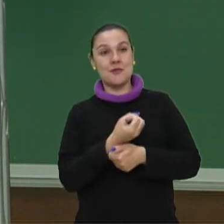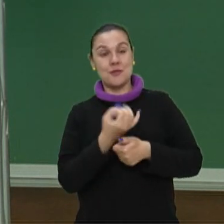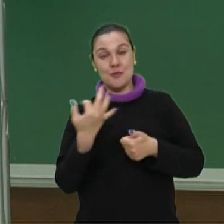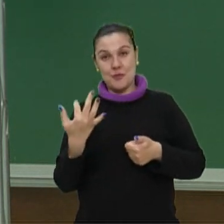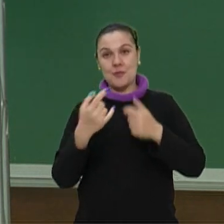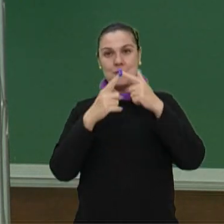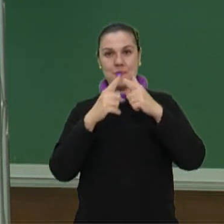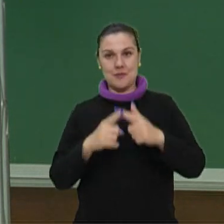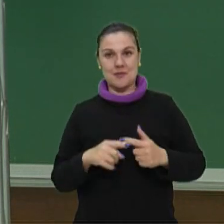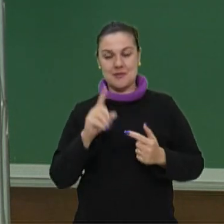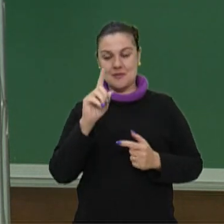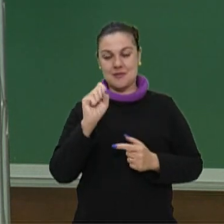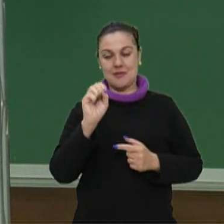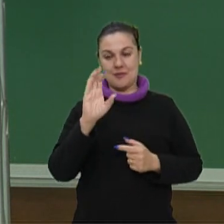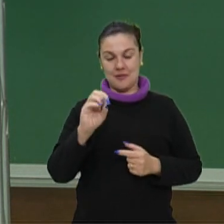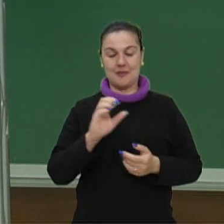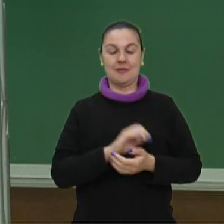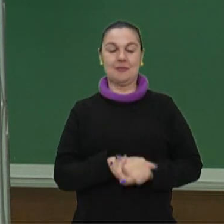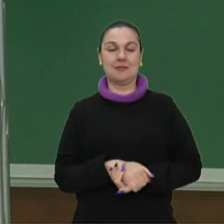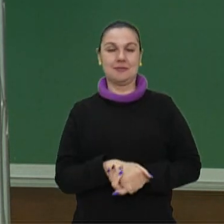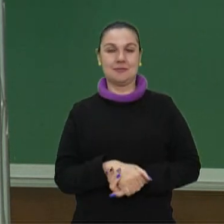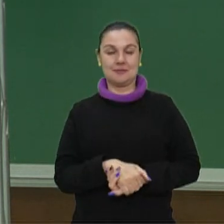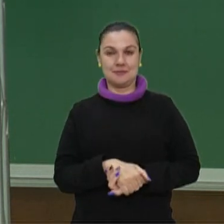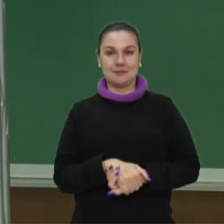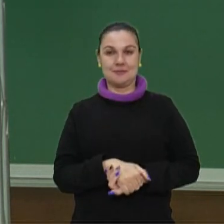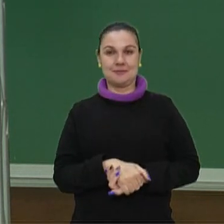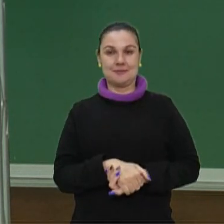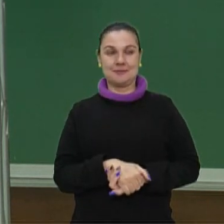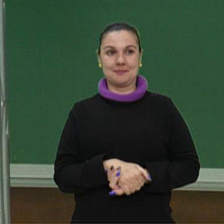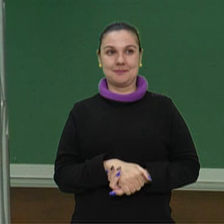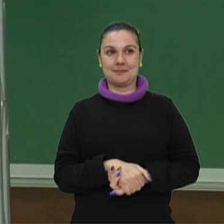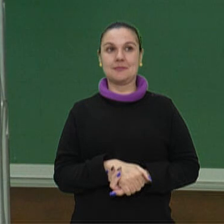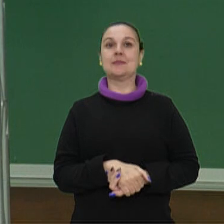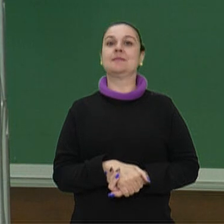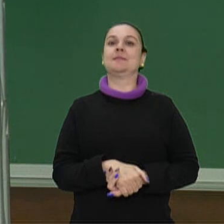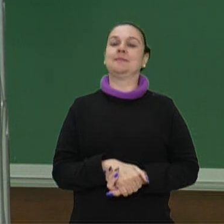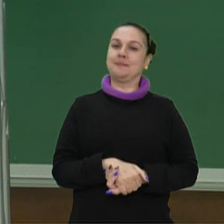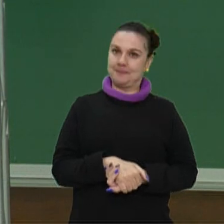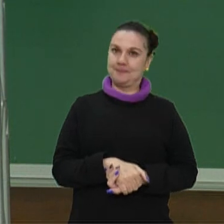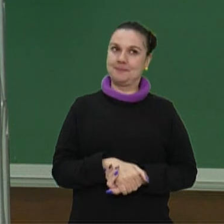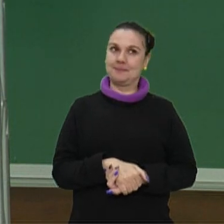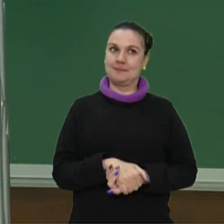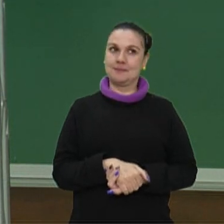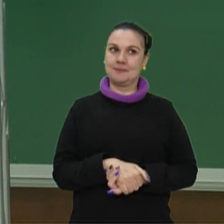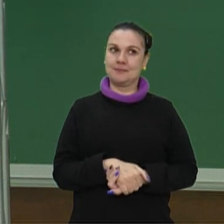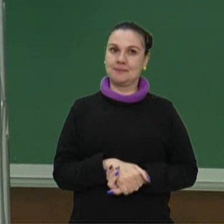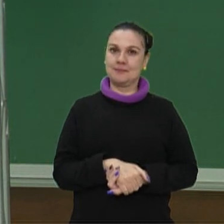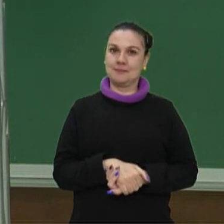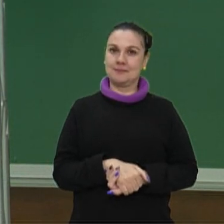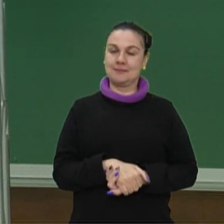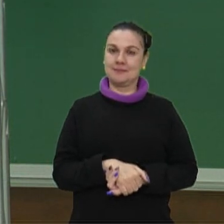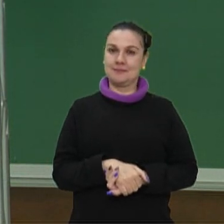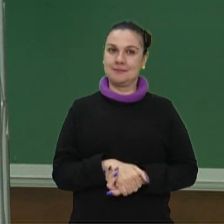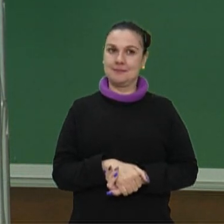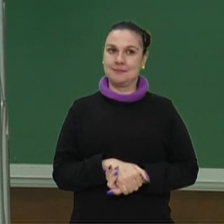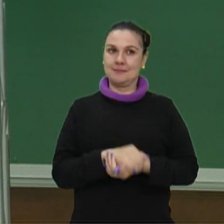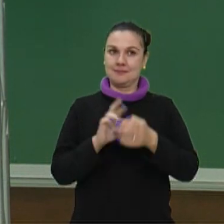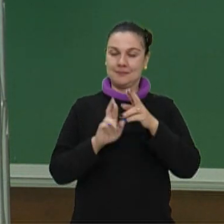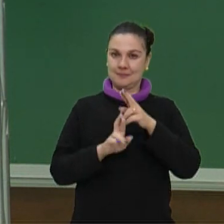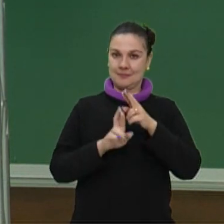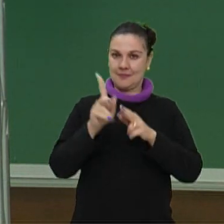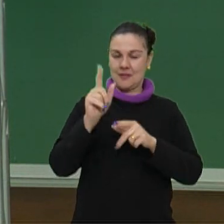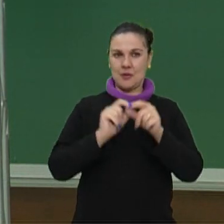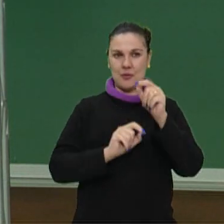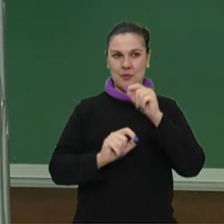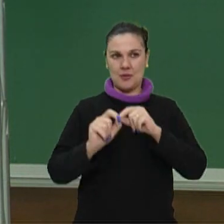quais multiplicados vão dar menos 180? Bom, a diferença desses dois